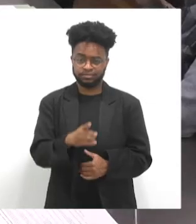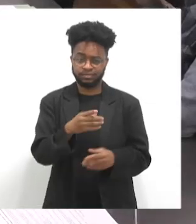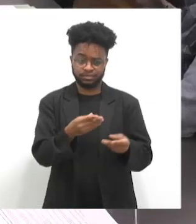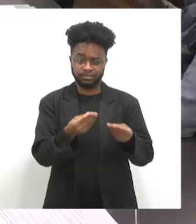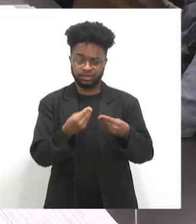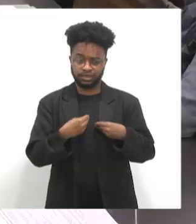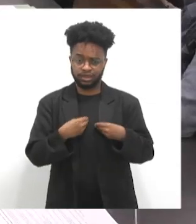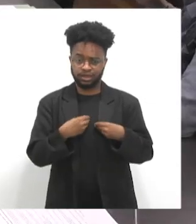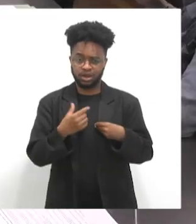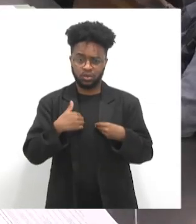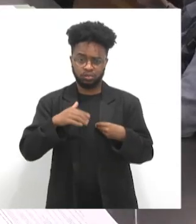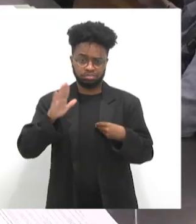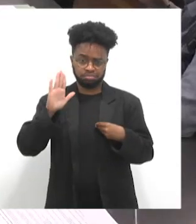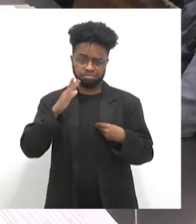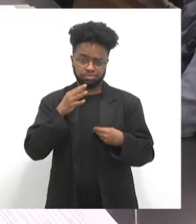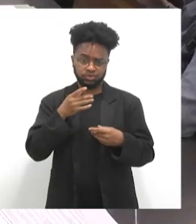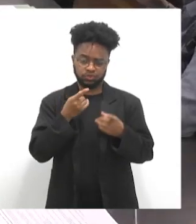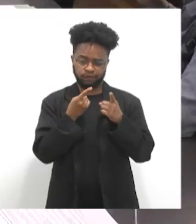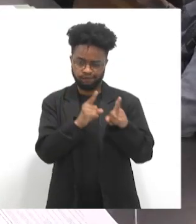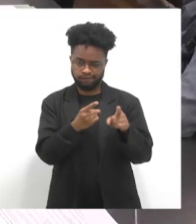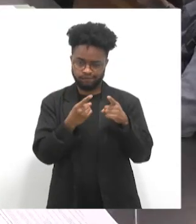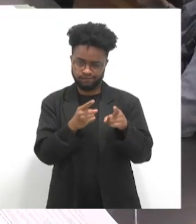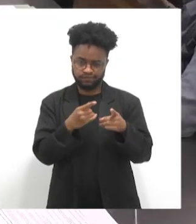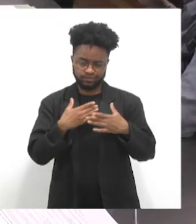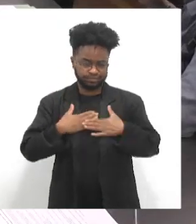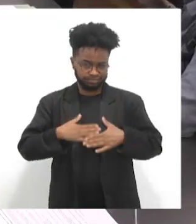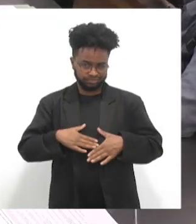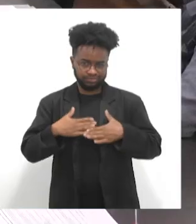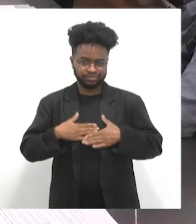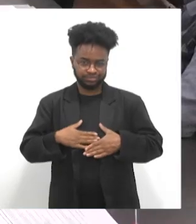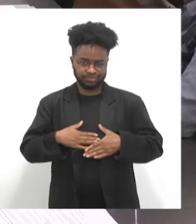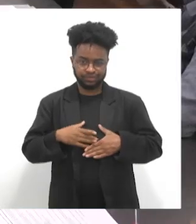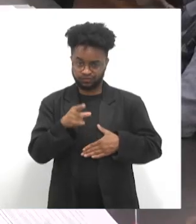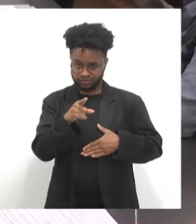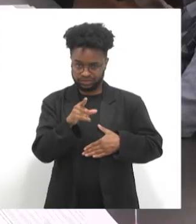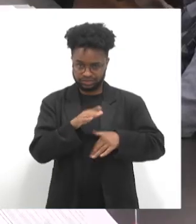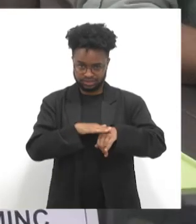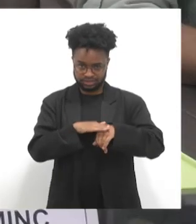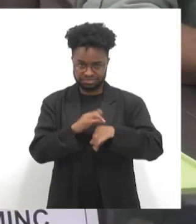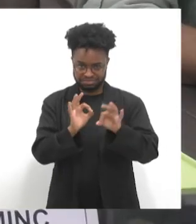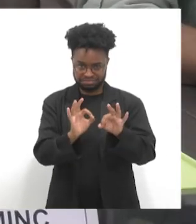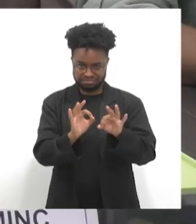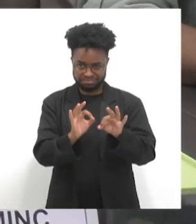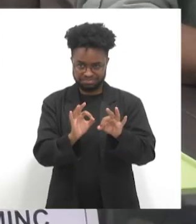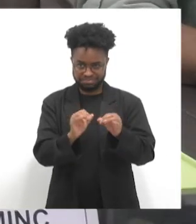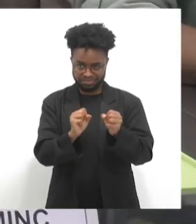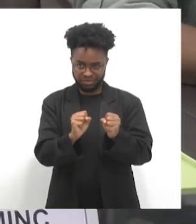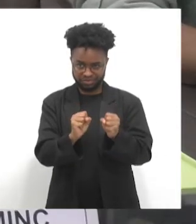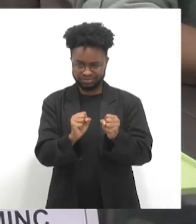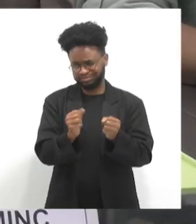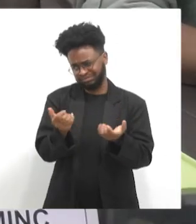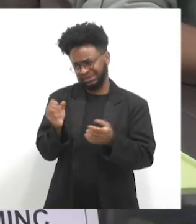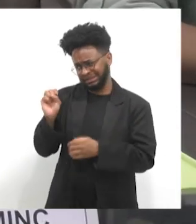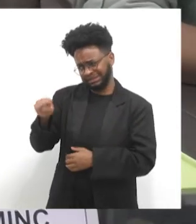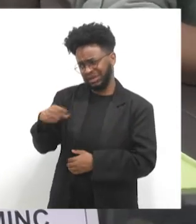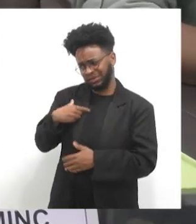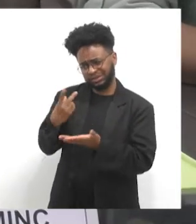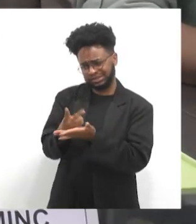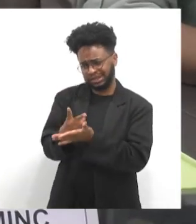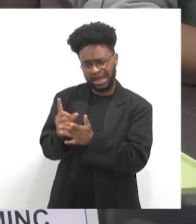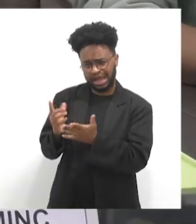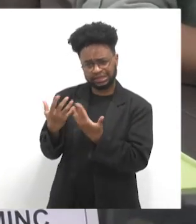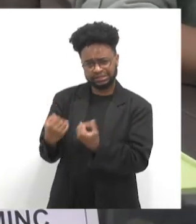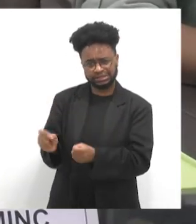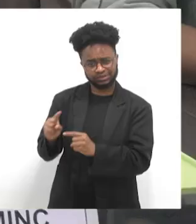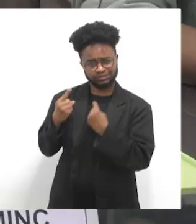Lógico, questão de ordem, deputado- só para fazer deputado uma provocação delicada dirigida a Vossa Excelência. Lógico, eu sempre aceito as Não, provocações de porque a